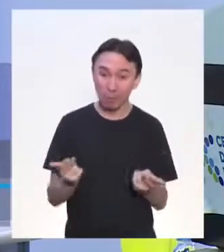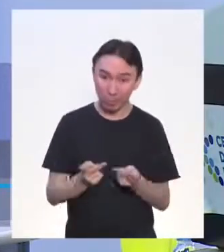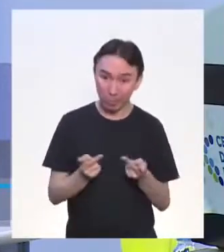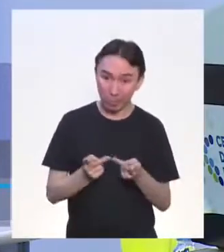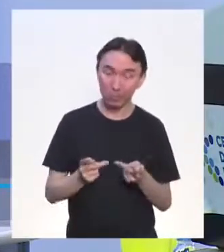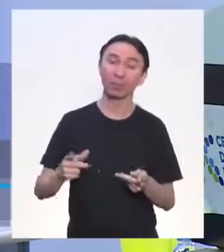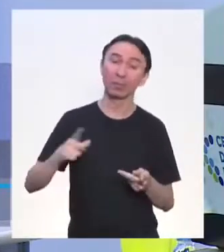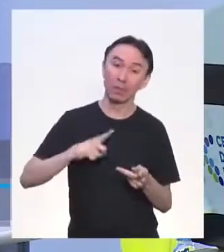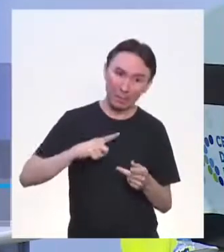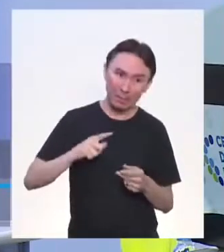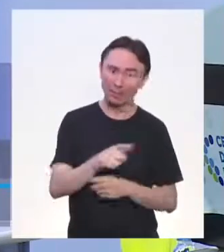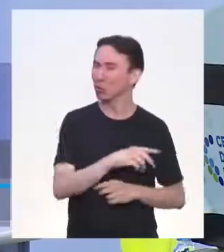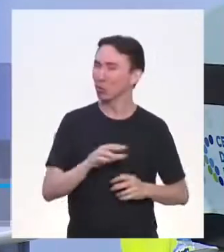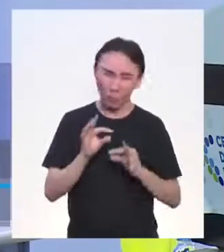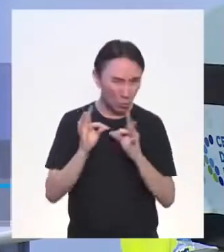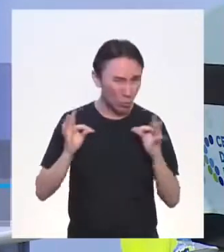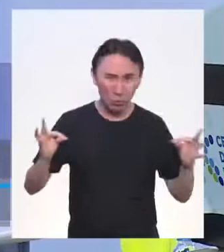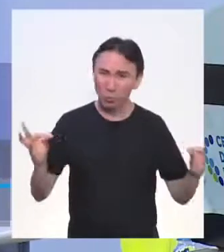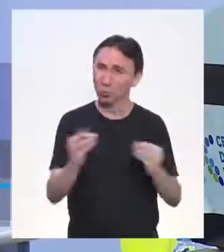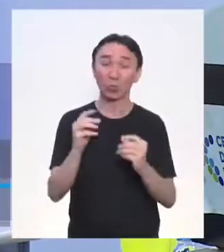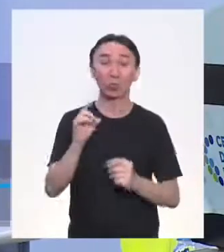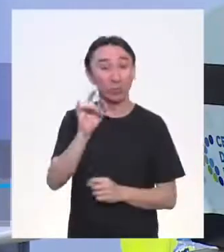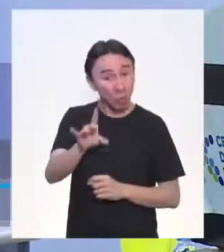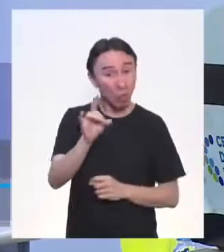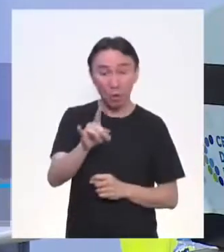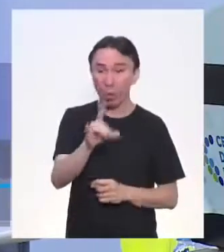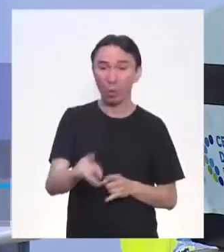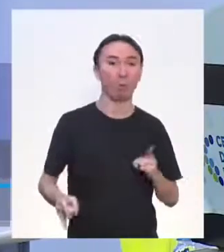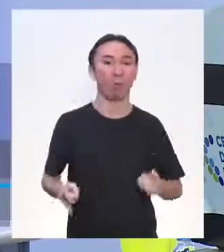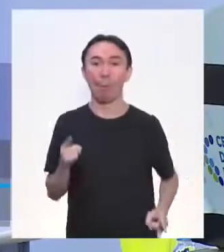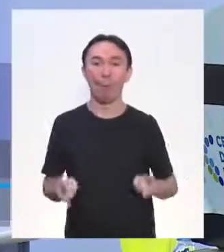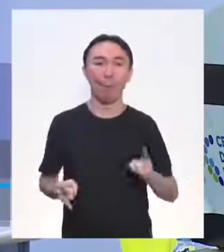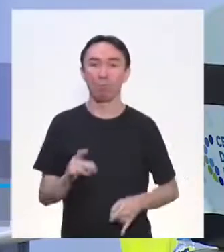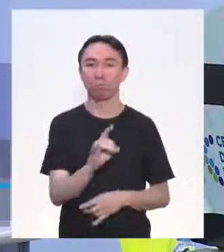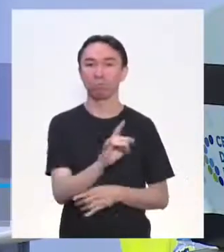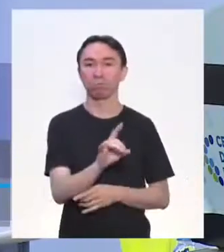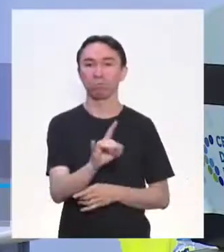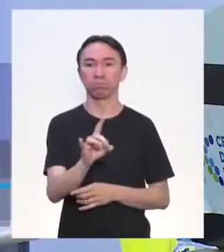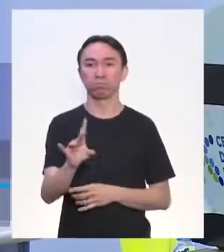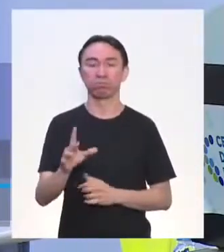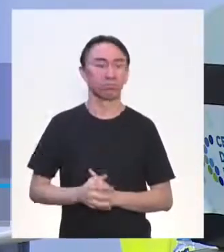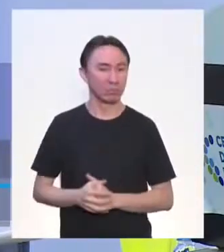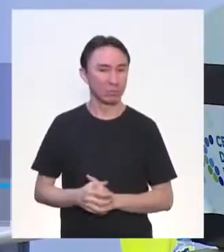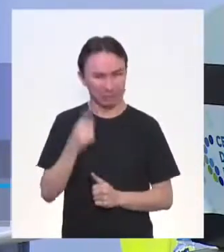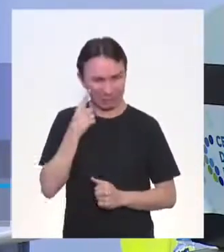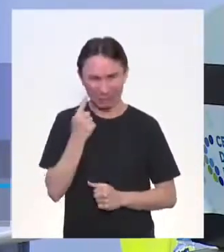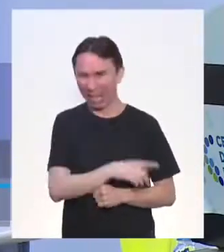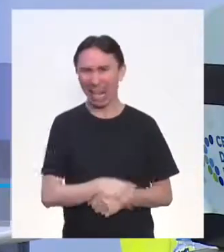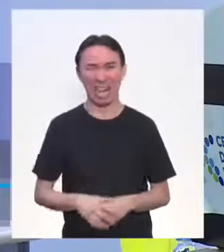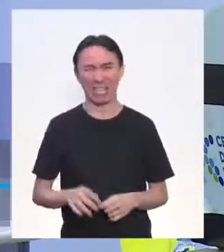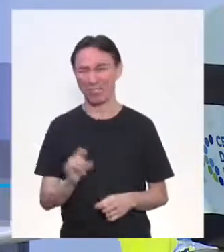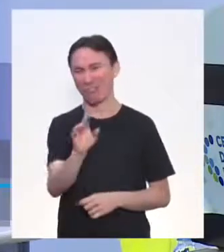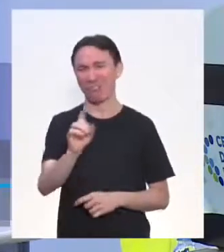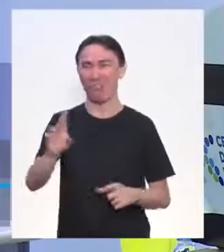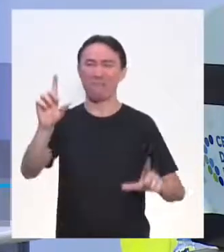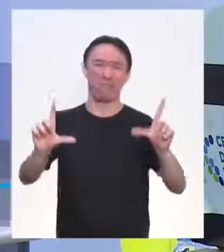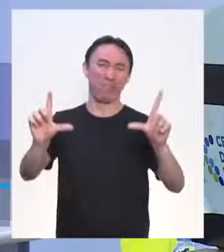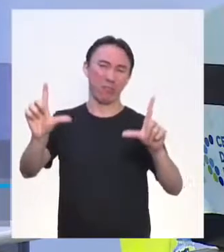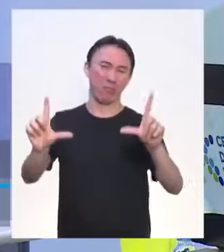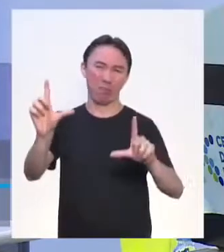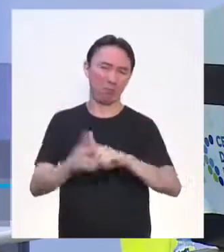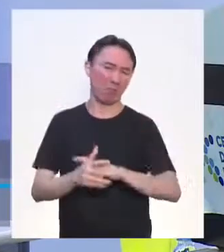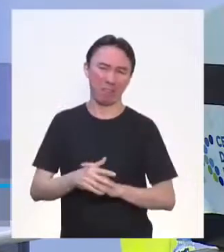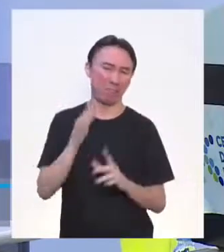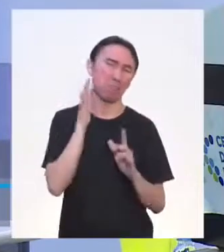de um processo totalmente automatizado. Se você acha que esse cenário pertence à ficção, ou que vai demorar muitos